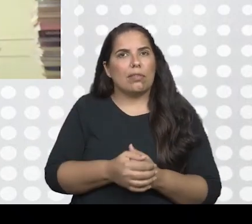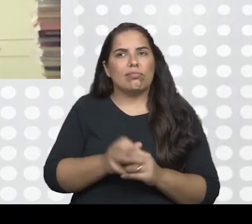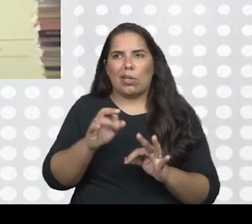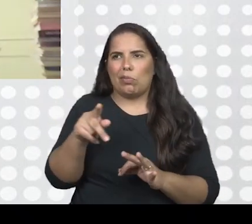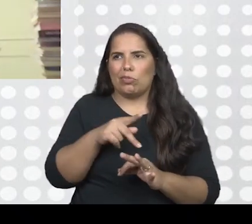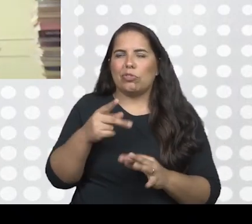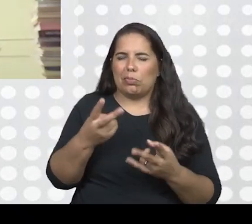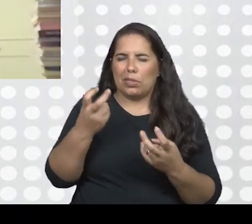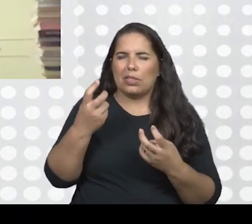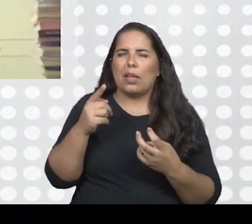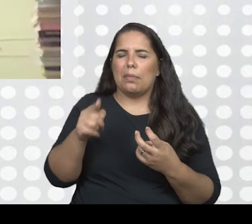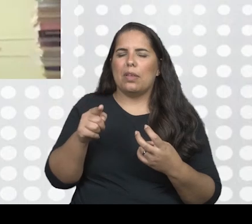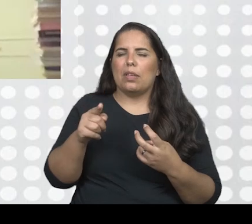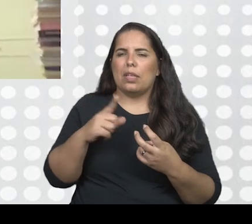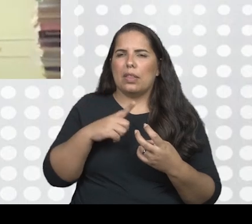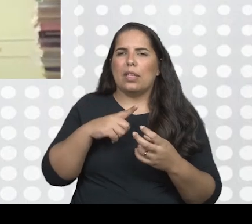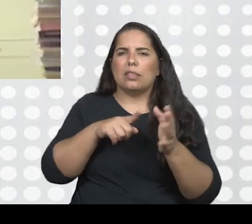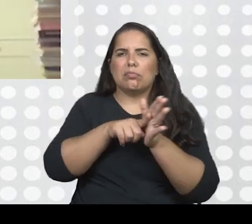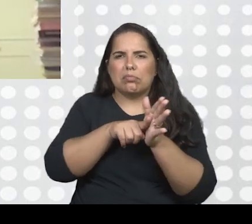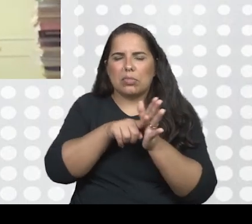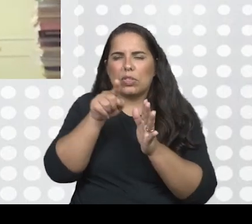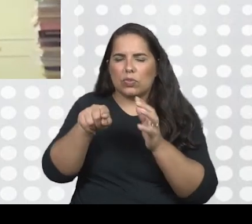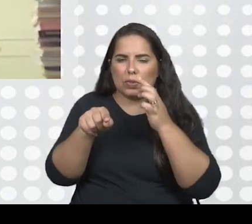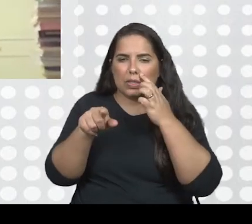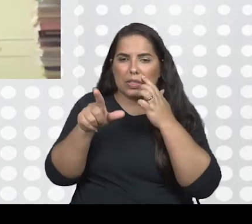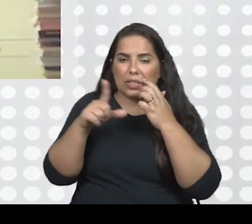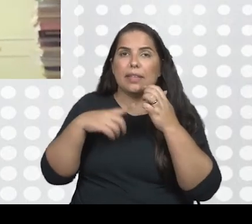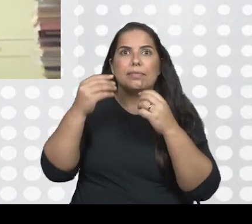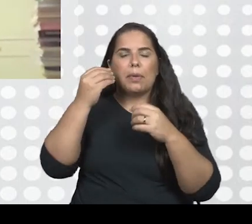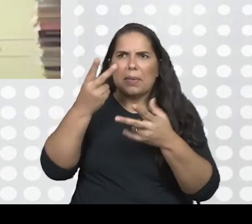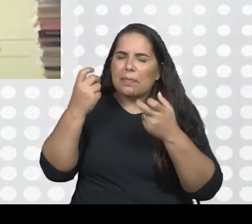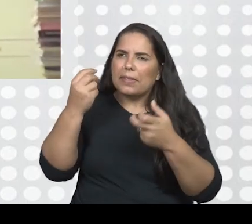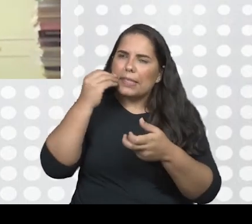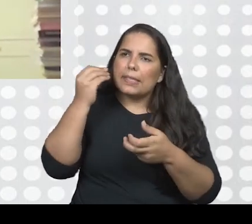gente vê aí que, recentemente, essa investida vem